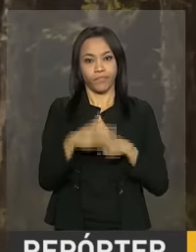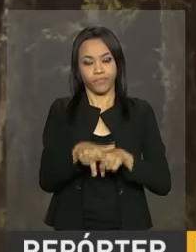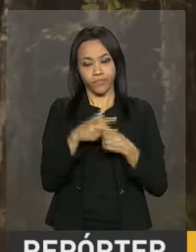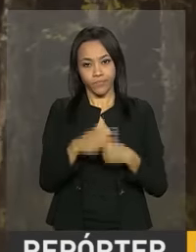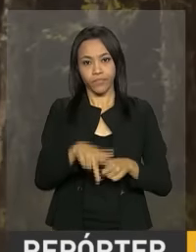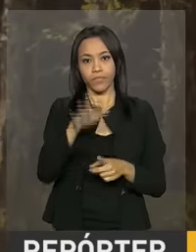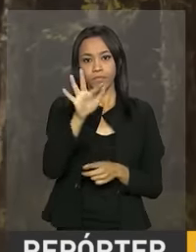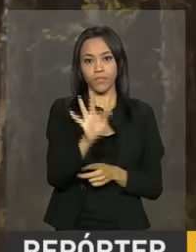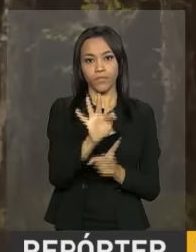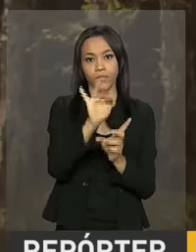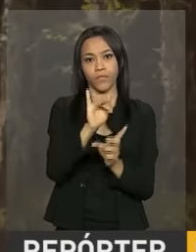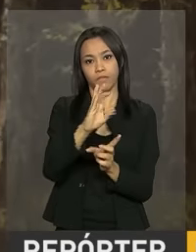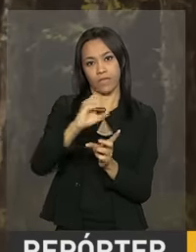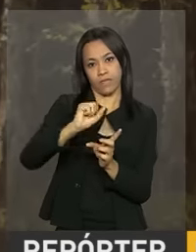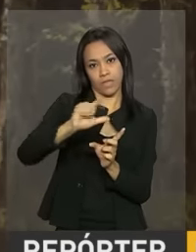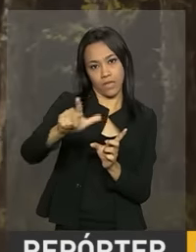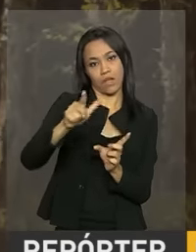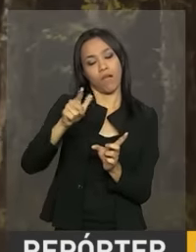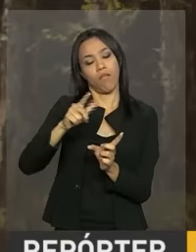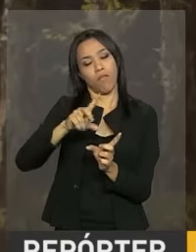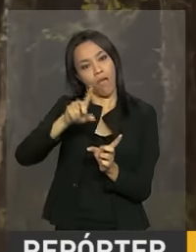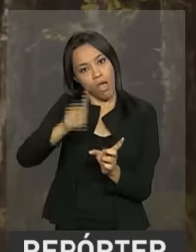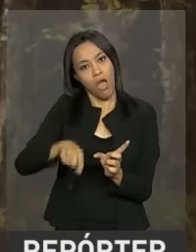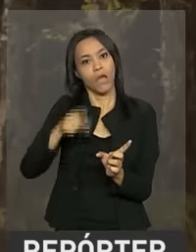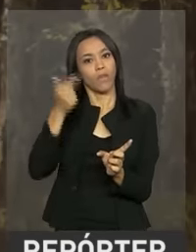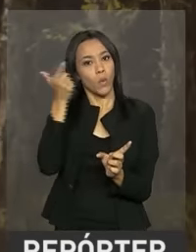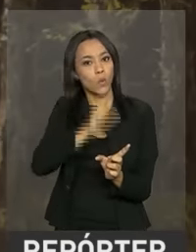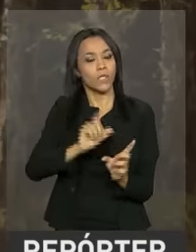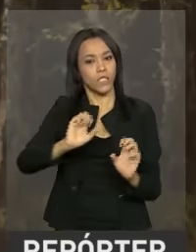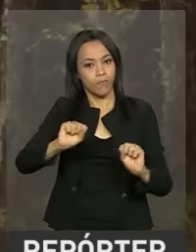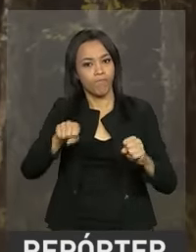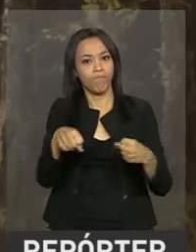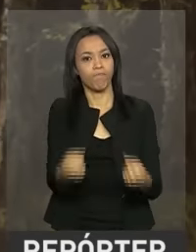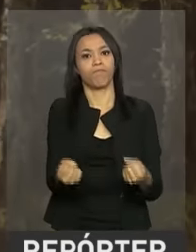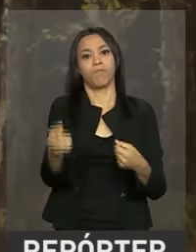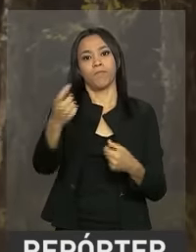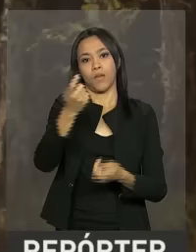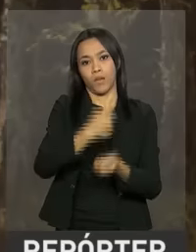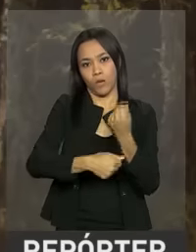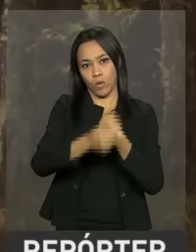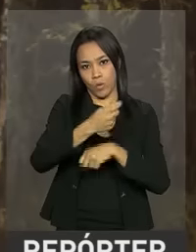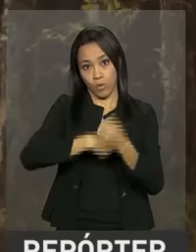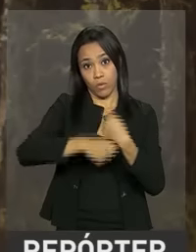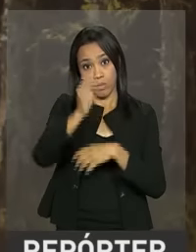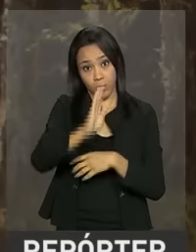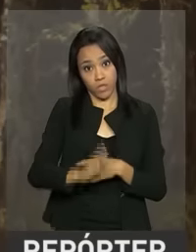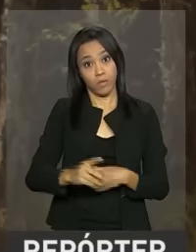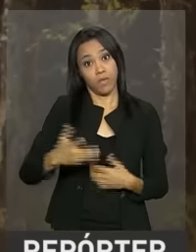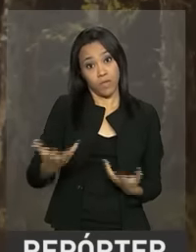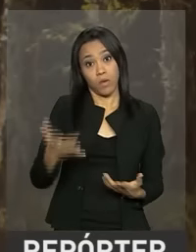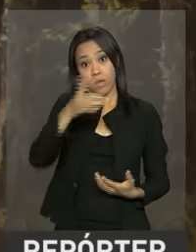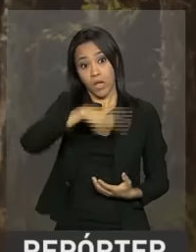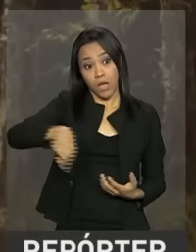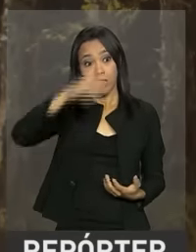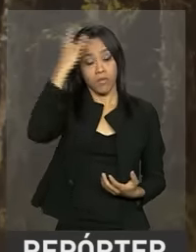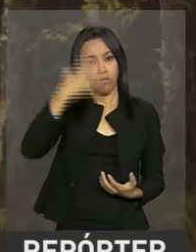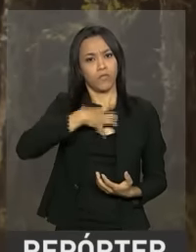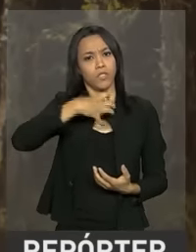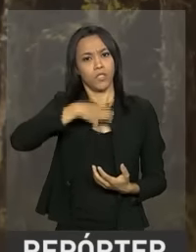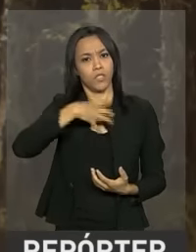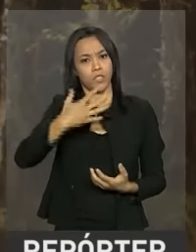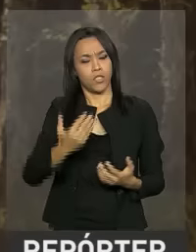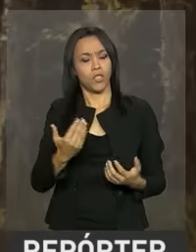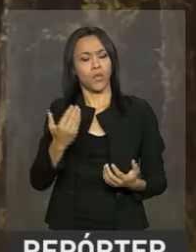a recuperação da economia brasileira. Isto é que vai atingir ainda mais diretamente o cidadão comum. O Brasil vai voltar a crescer,